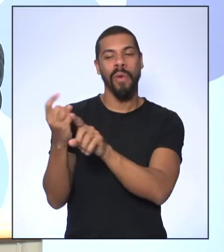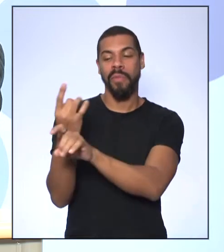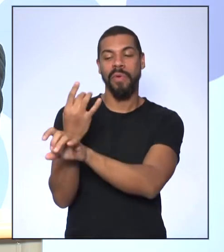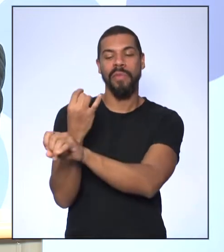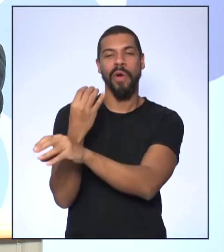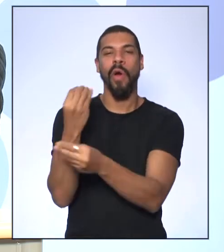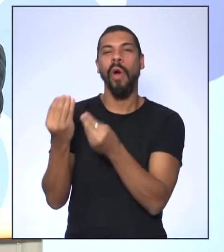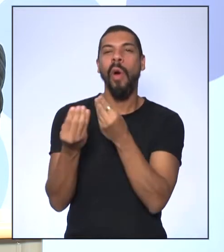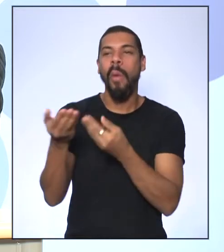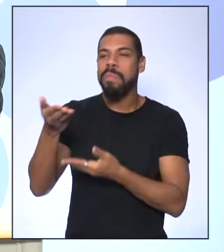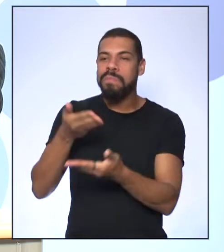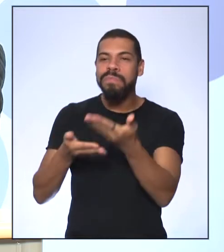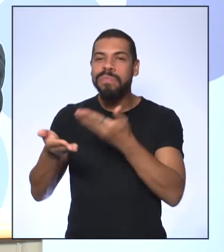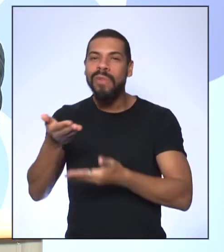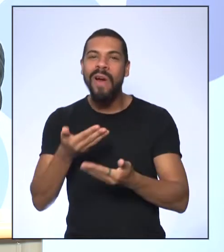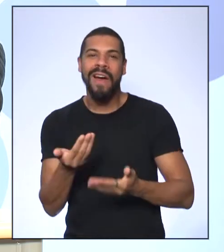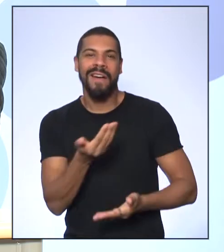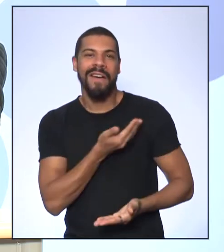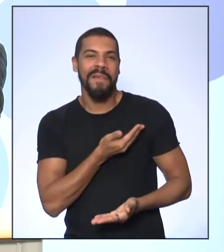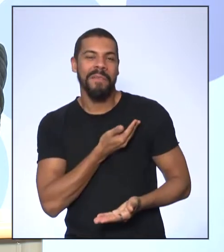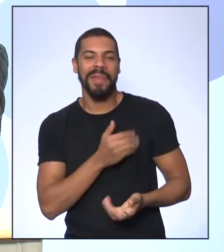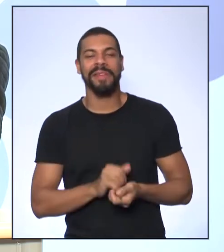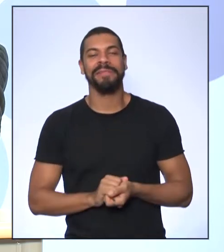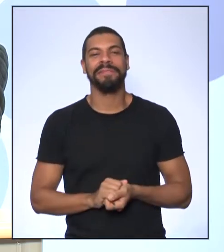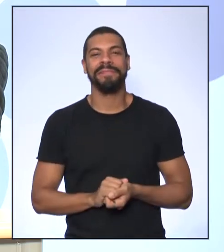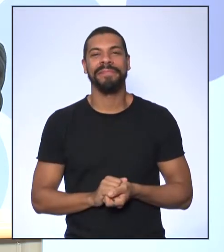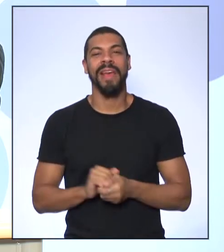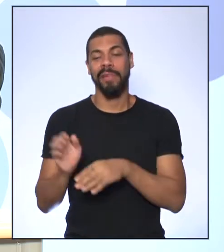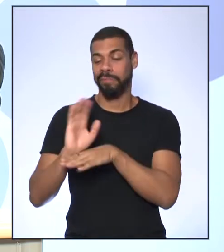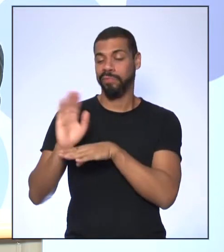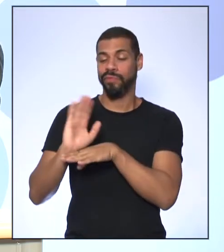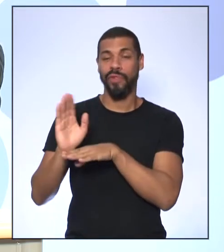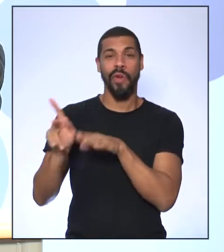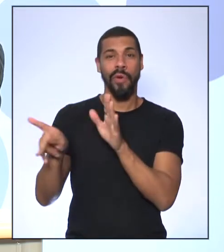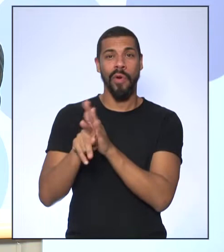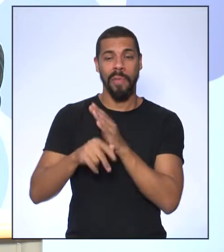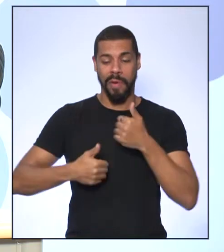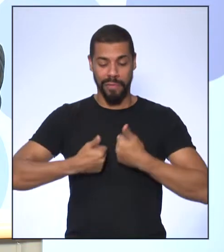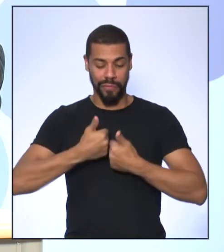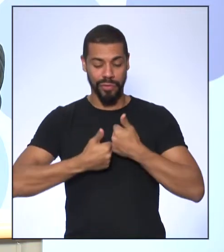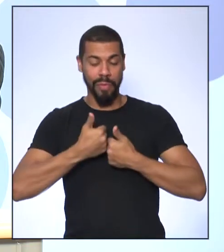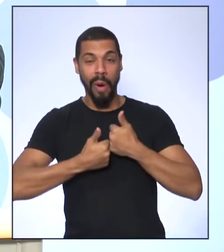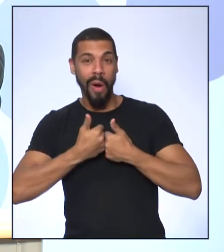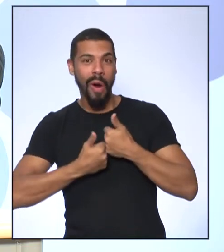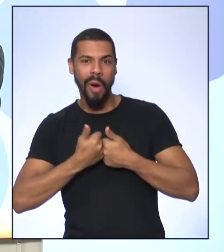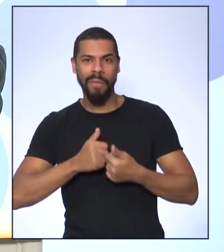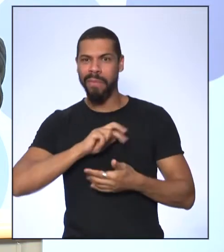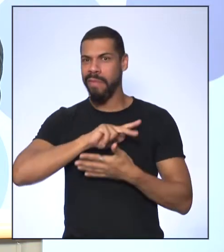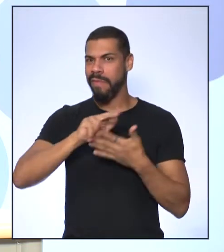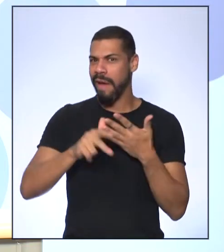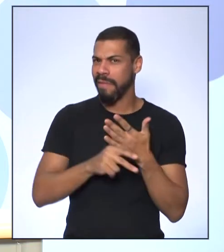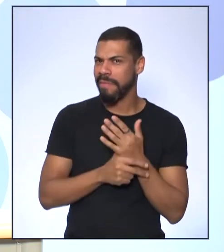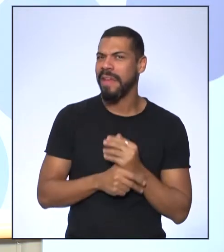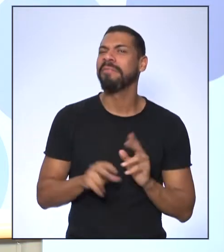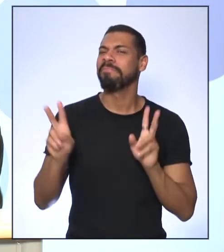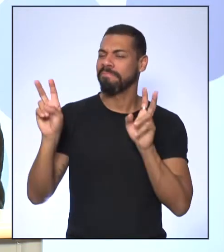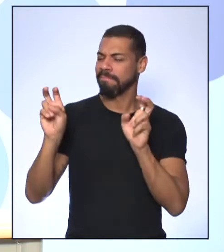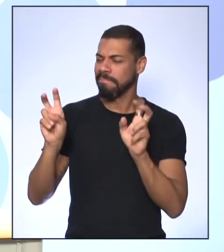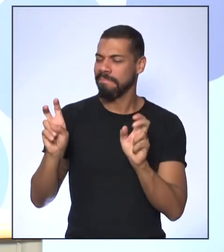como eles estão interagindo nesse momento. Outros falaram que vão fazer filme de futebol. Então, são temas